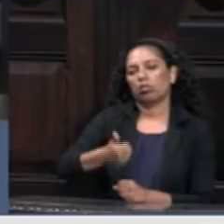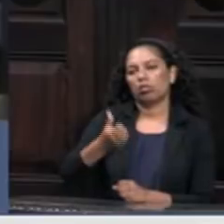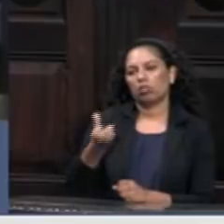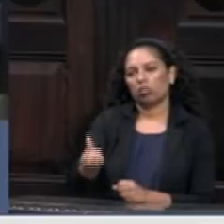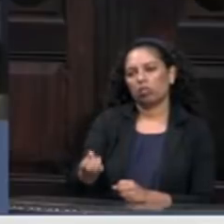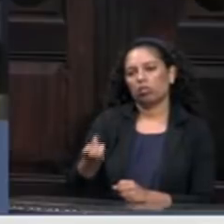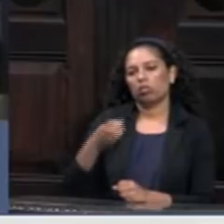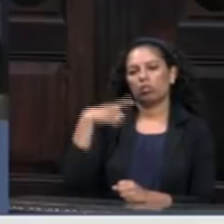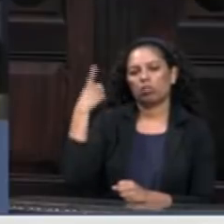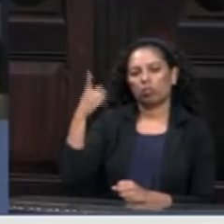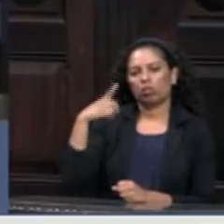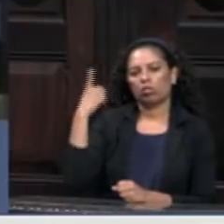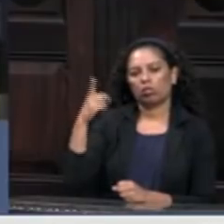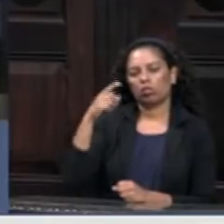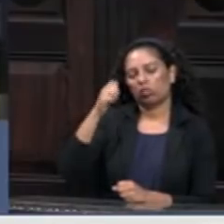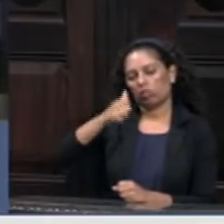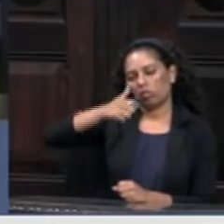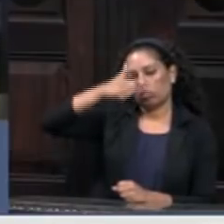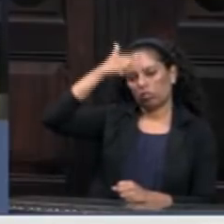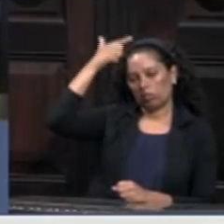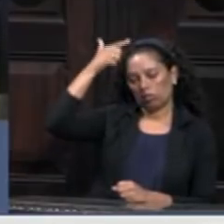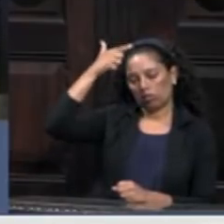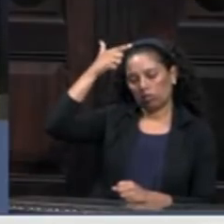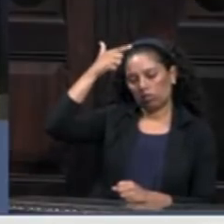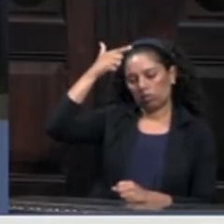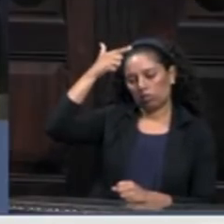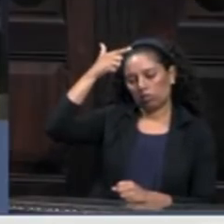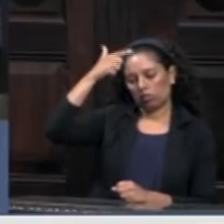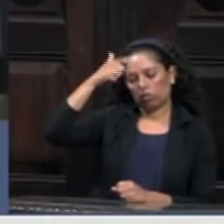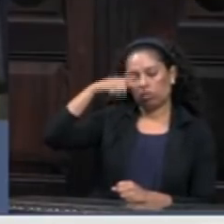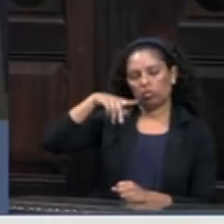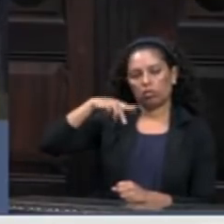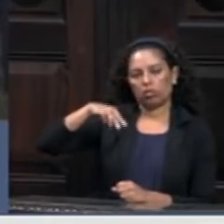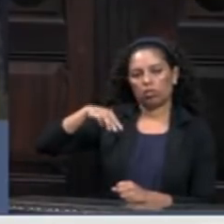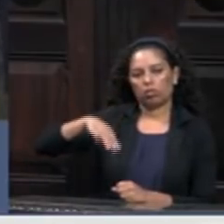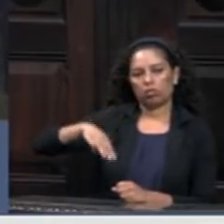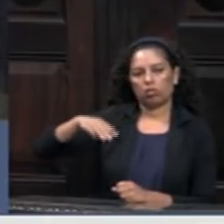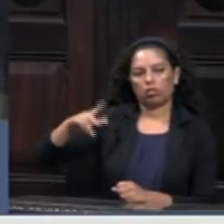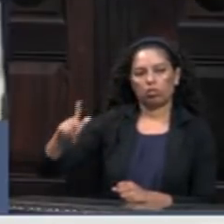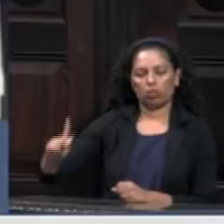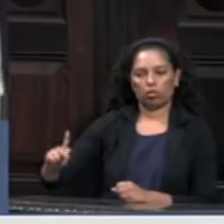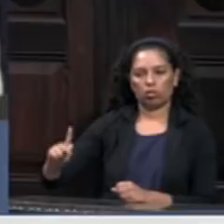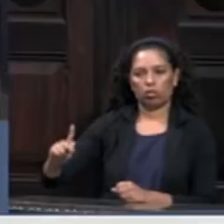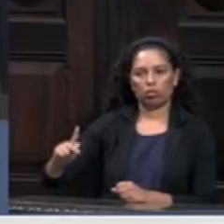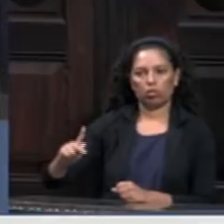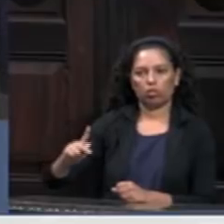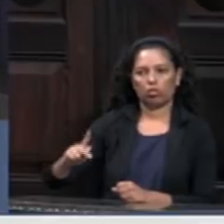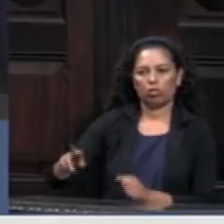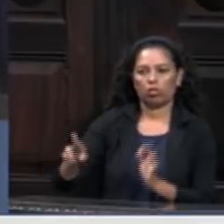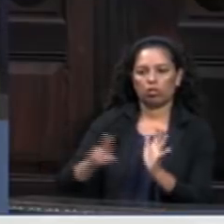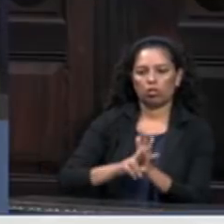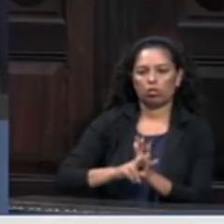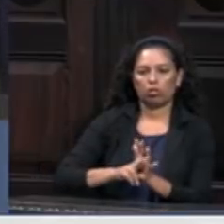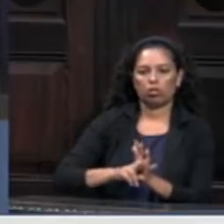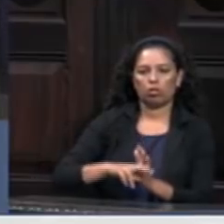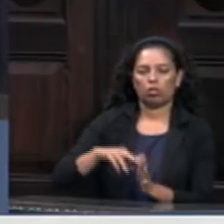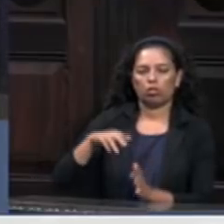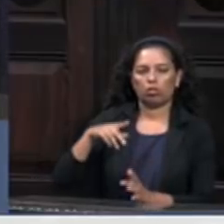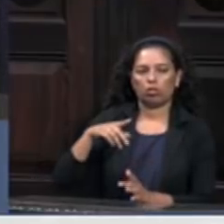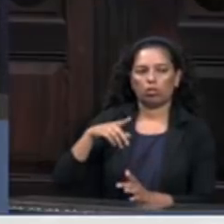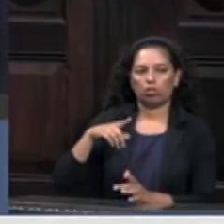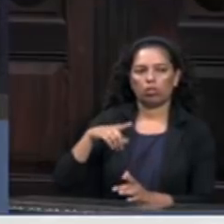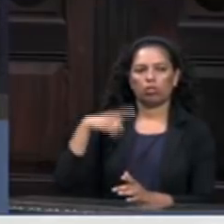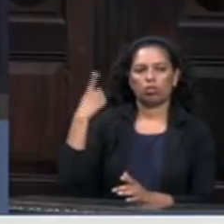2016 dos deputados Gustavo Tutuca, Luiz Paulo, Conte Pittencourt, Tiago Pampolha, Márcio Pacheco, Zaqueu Teixeira, Rosenberg Reis. Relator deputado Gustavo